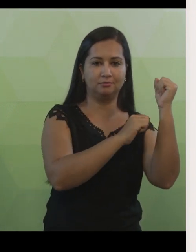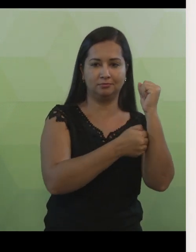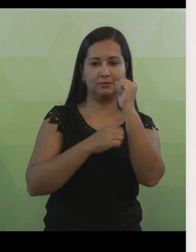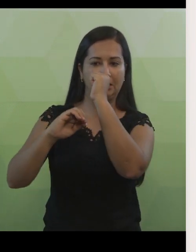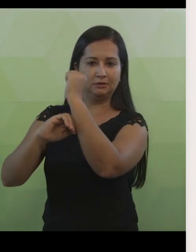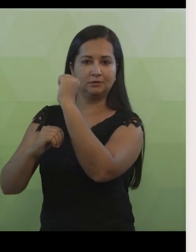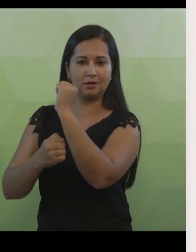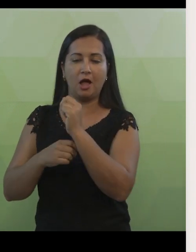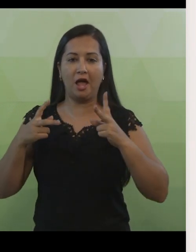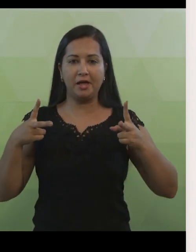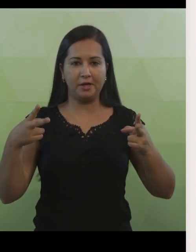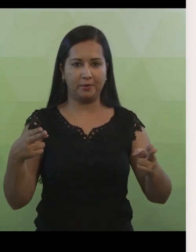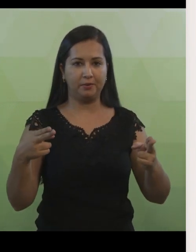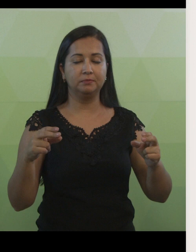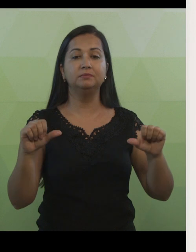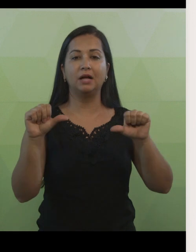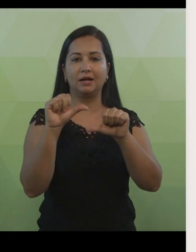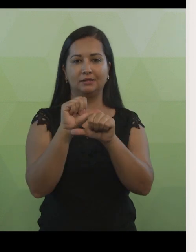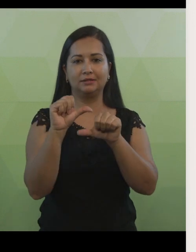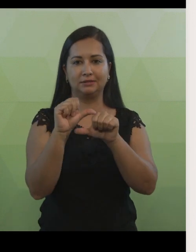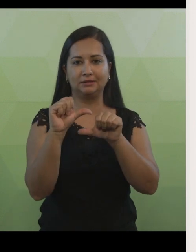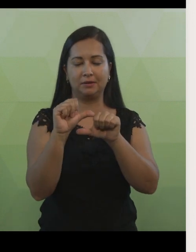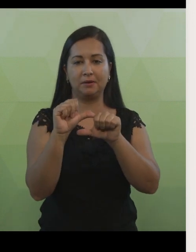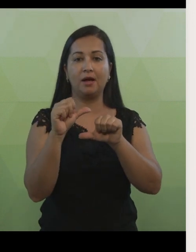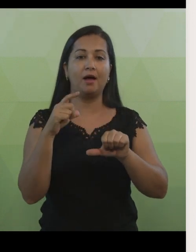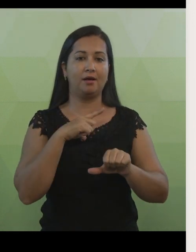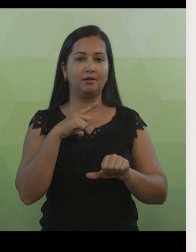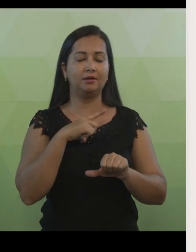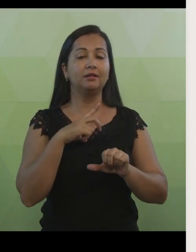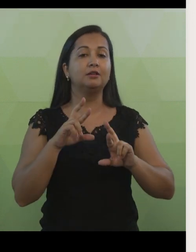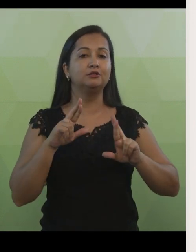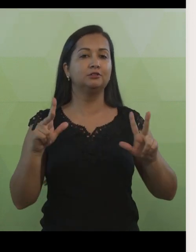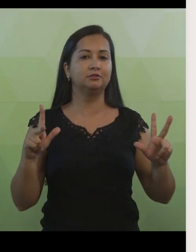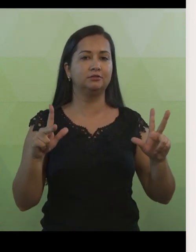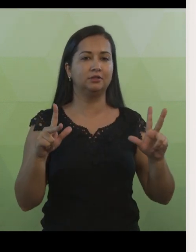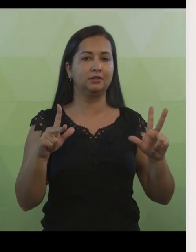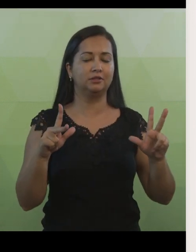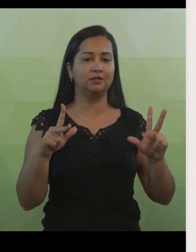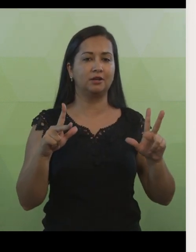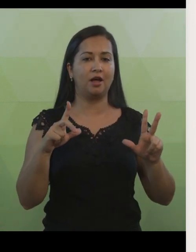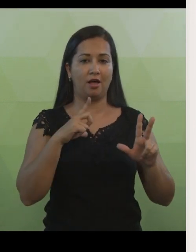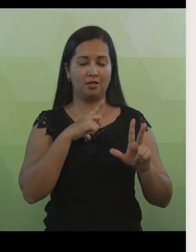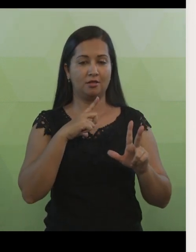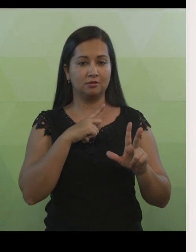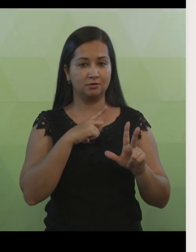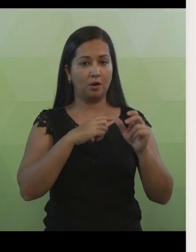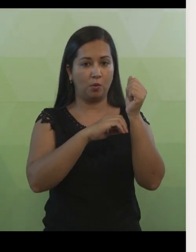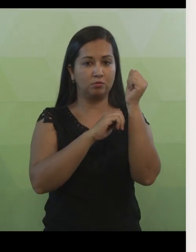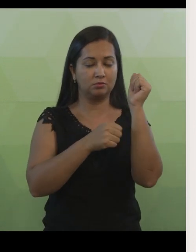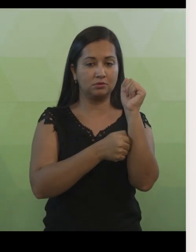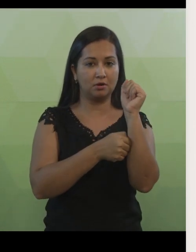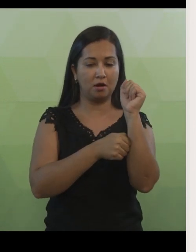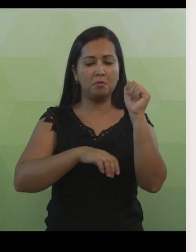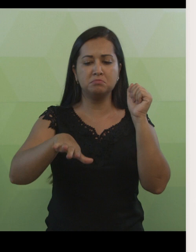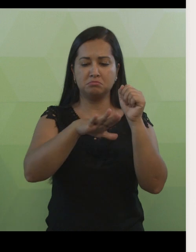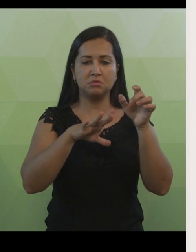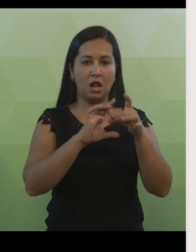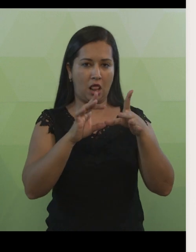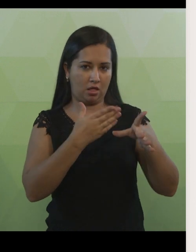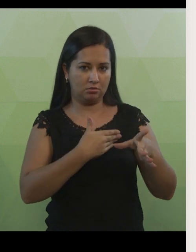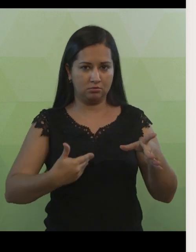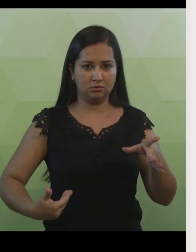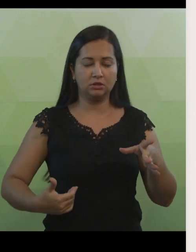mensagem, e a criptografia assimétrica, que utiliza duas chaves no processo, sendo uma pública e outra privada. Vamos